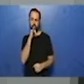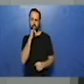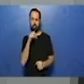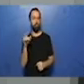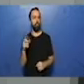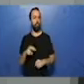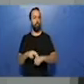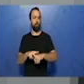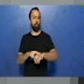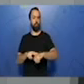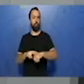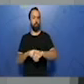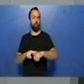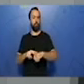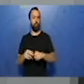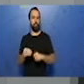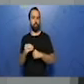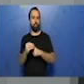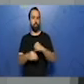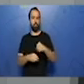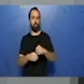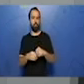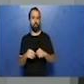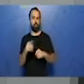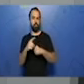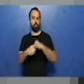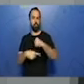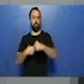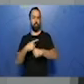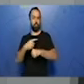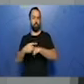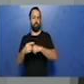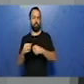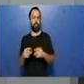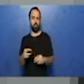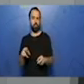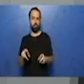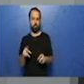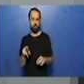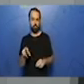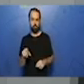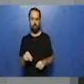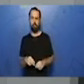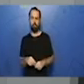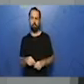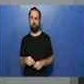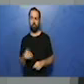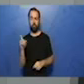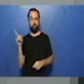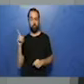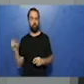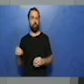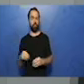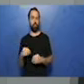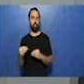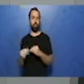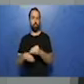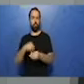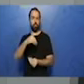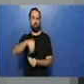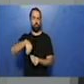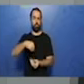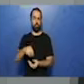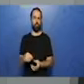temos várias moléculas, diferentes. Então, no caso, isso é uma mistura. E a mistura, ela pode